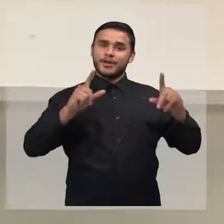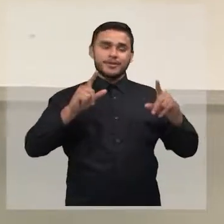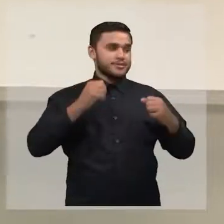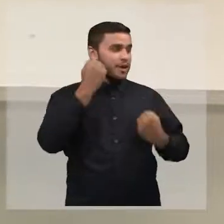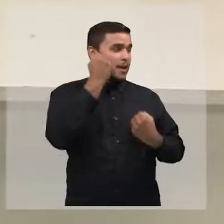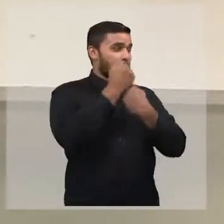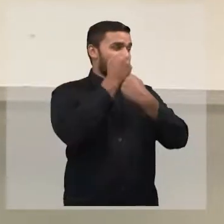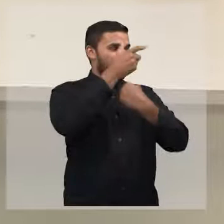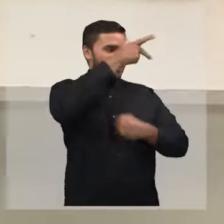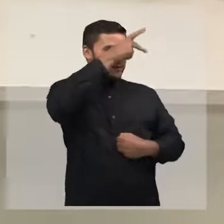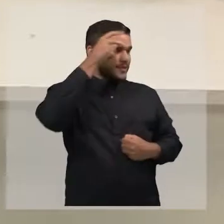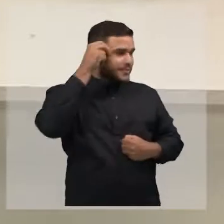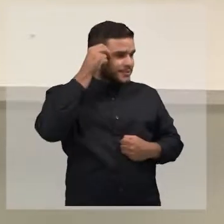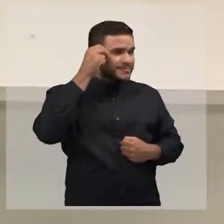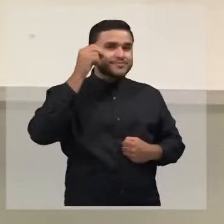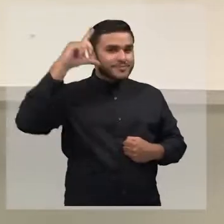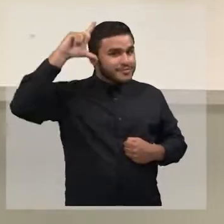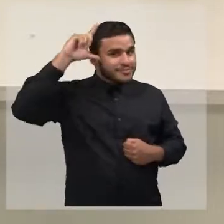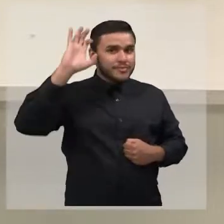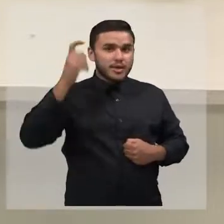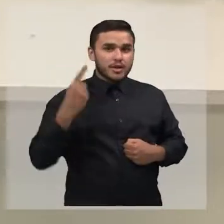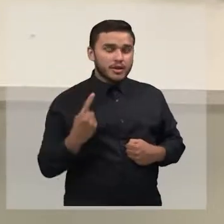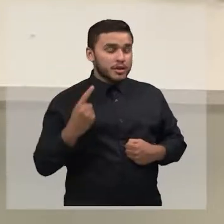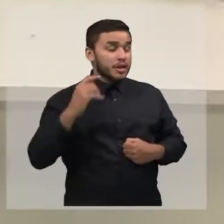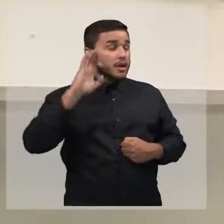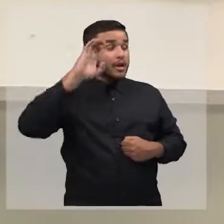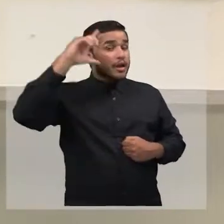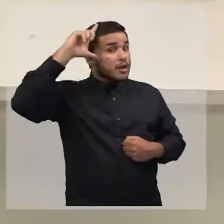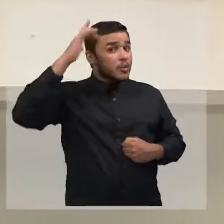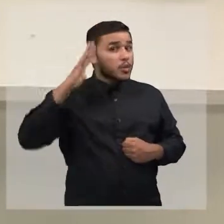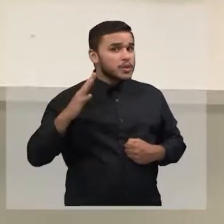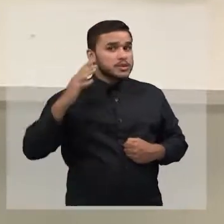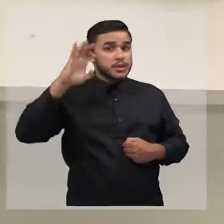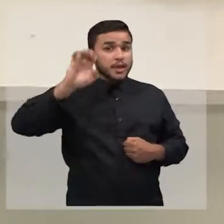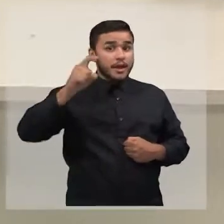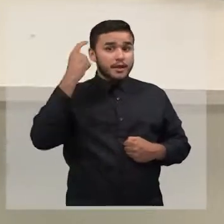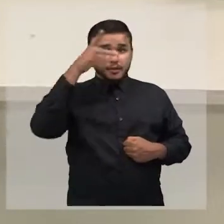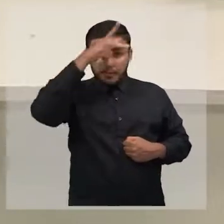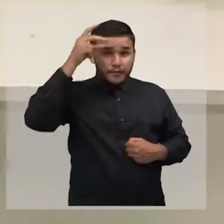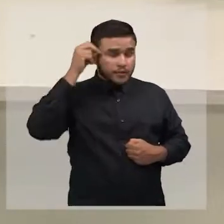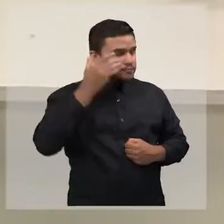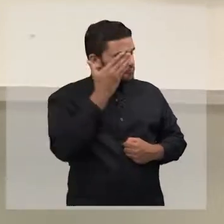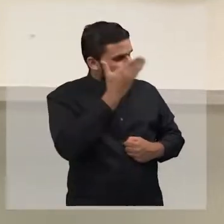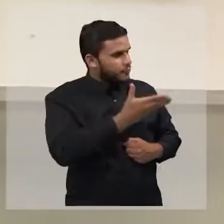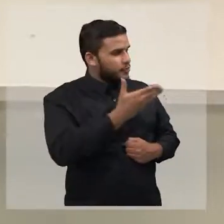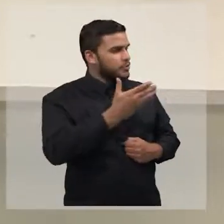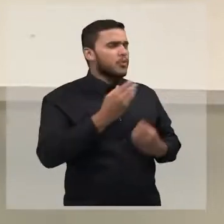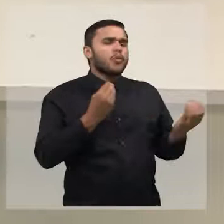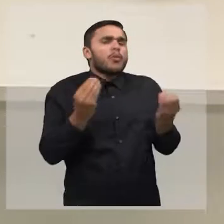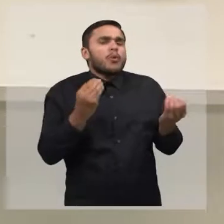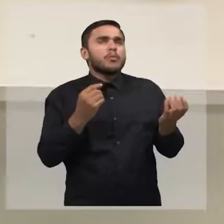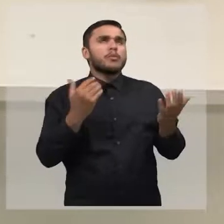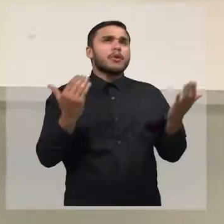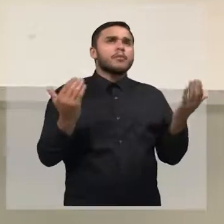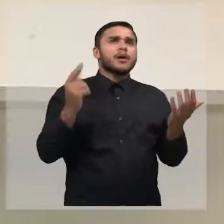missão que é uma missão de fiscalização, de legislar